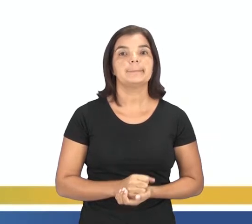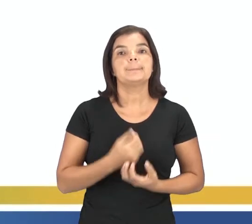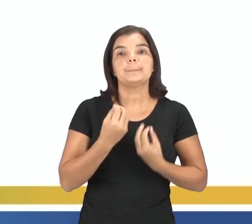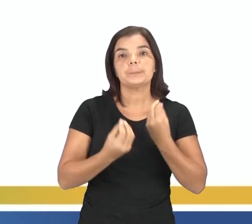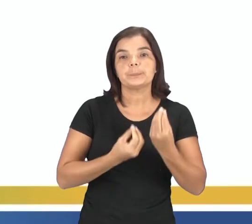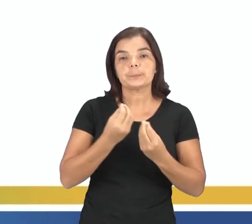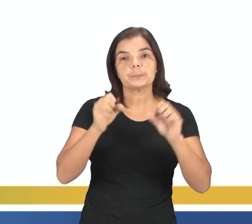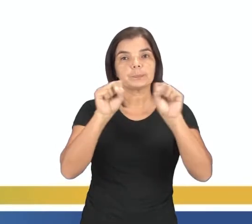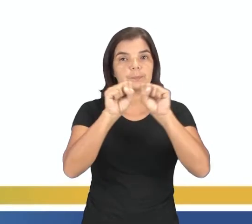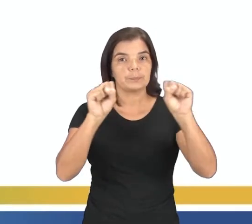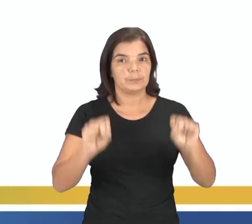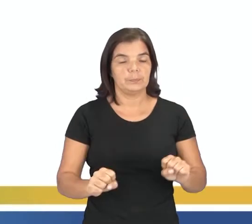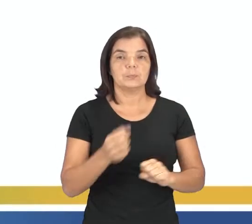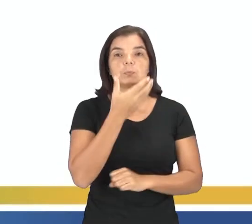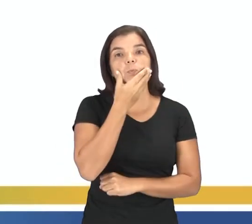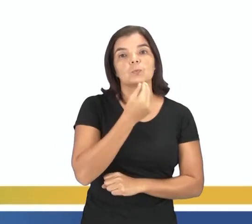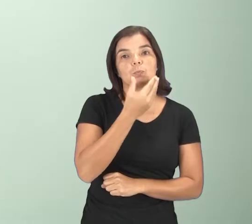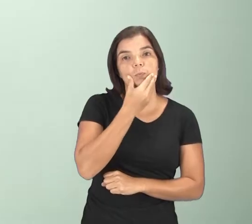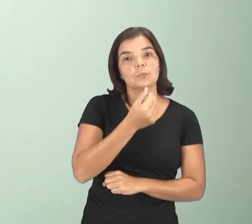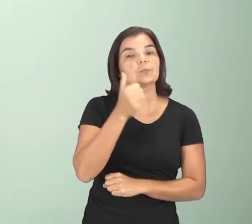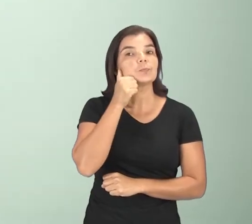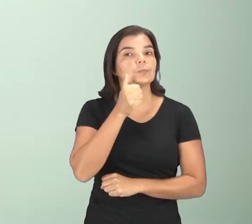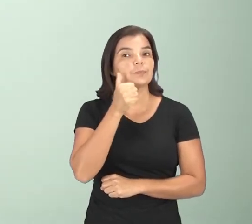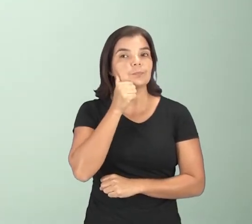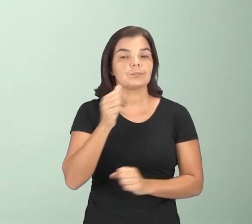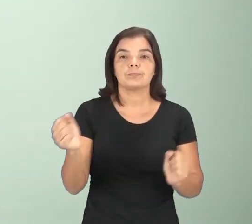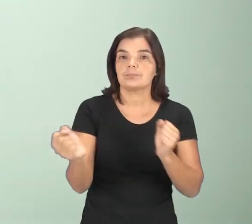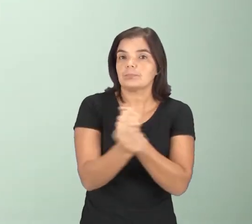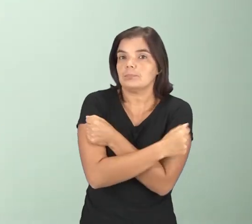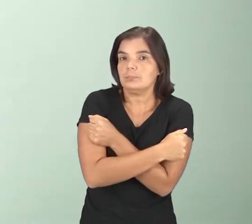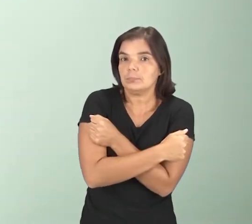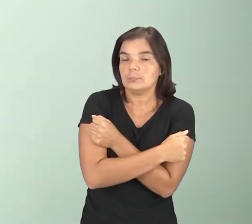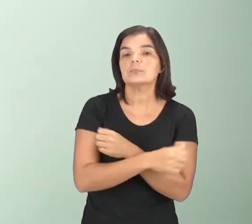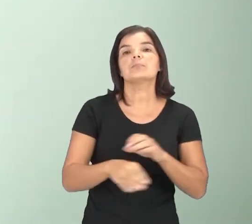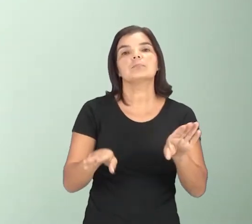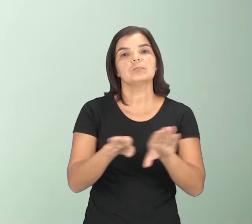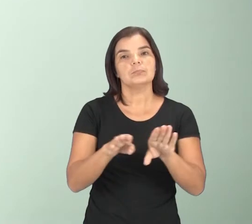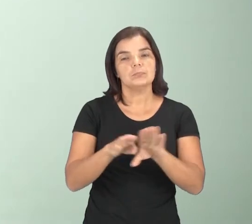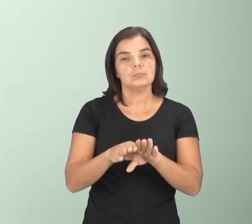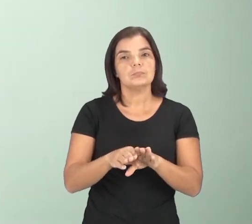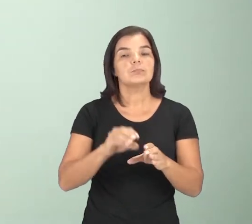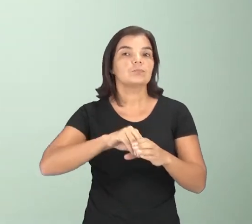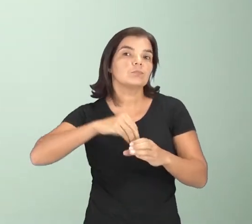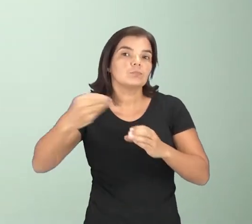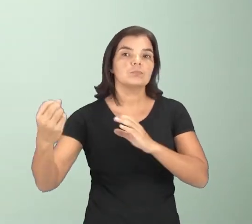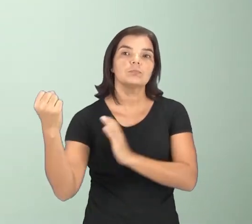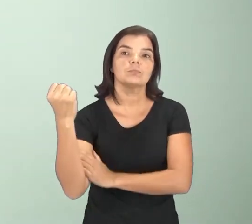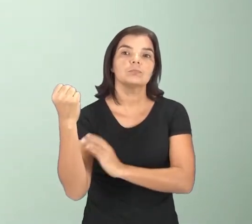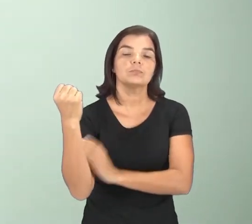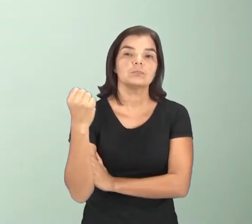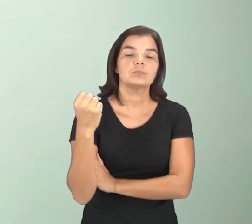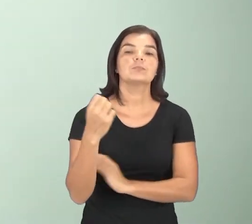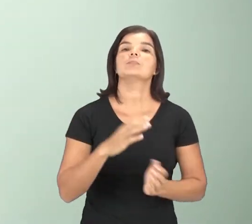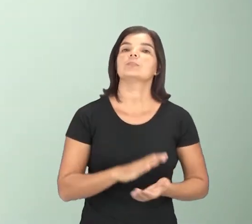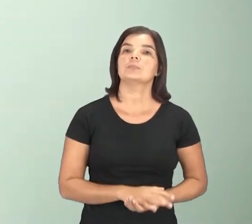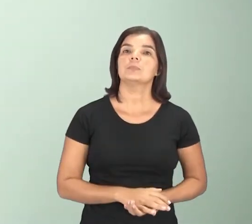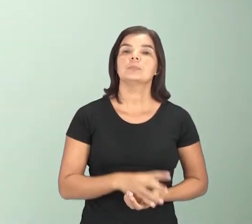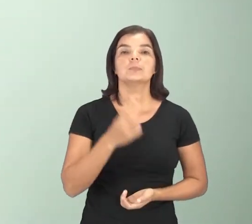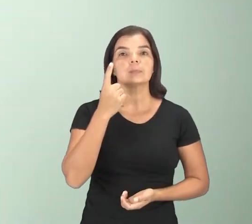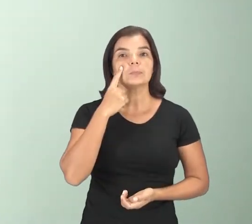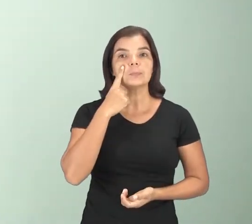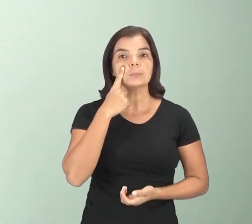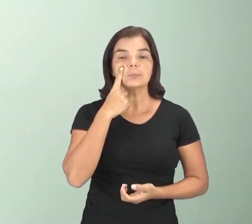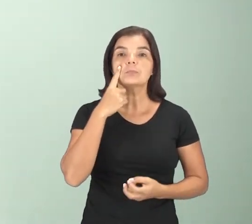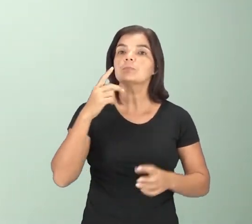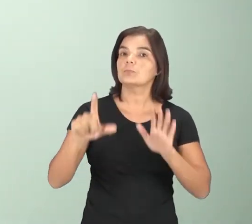como sistema, o rapaz e a moça abraçados, e nesse caso, desprezando as forças externas, como a gente vai aplicar